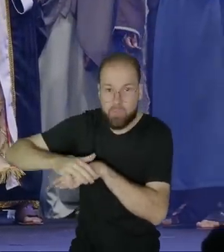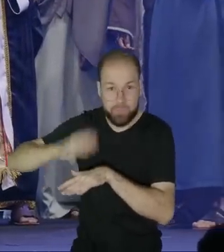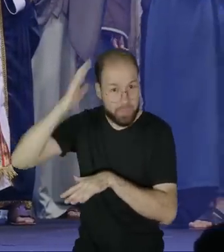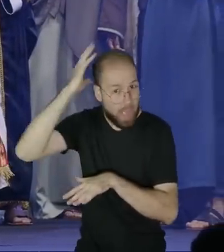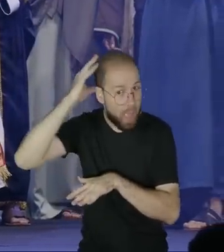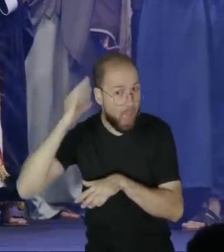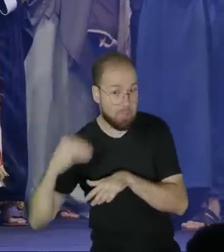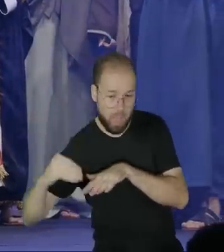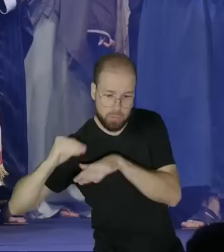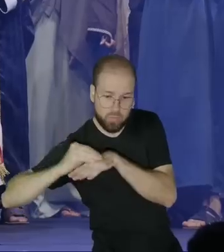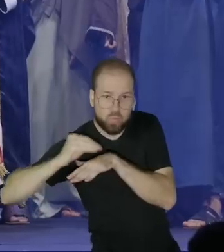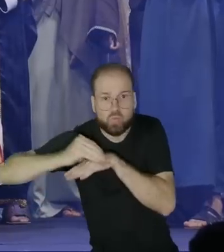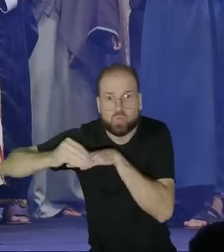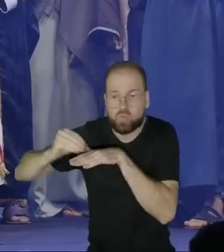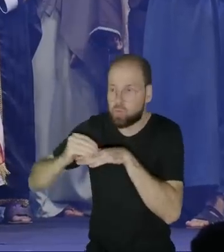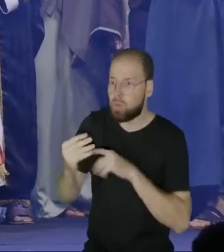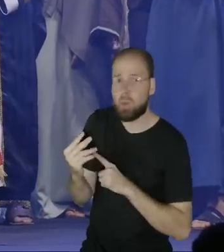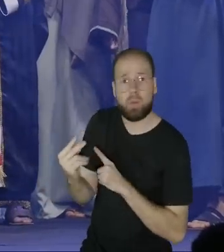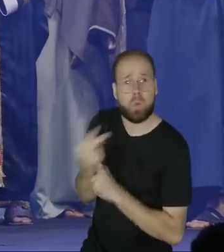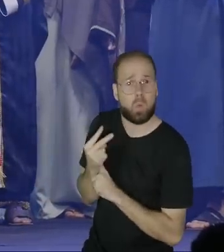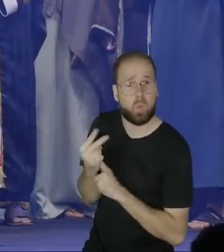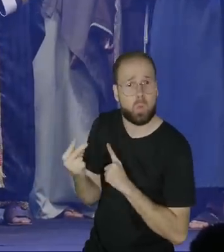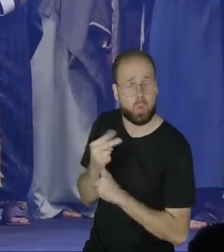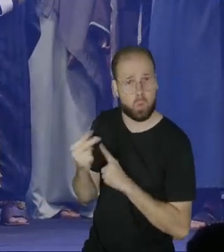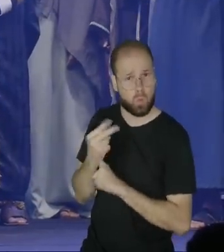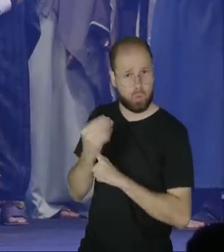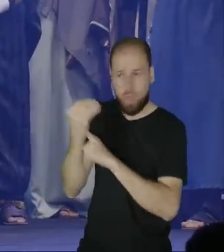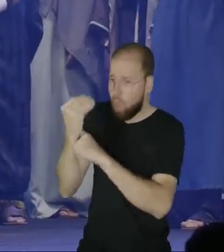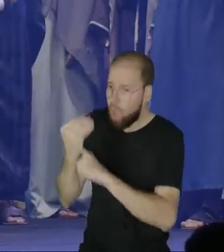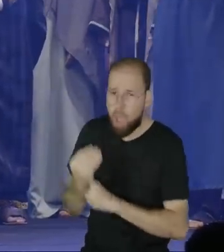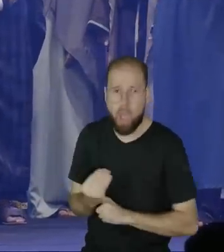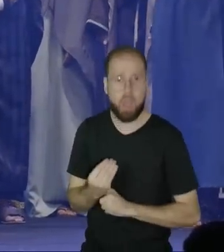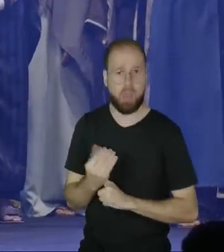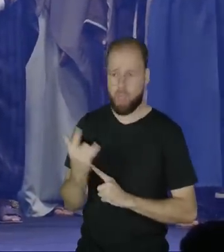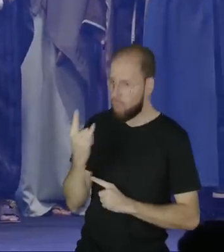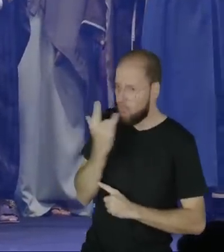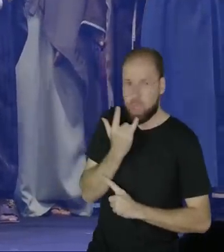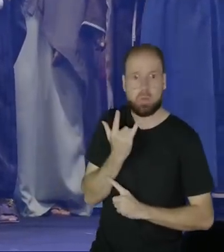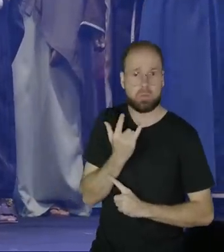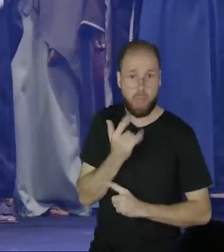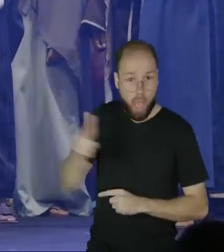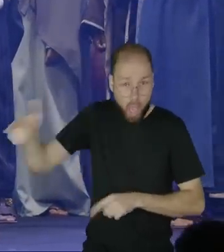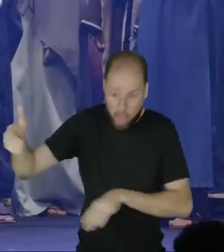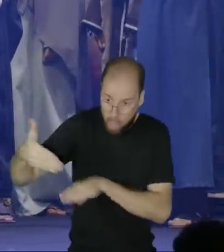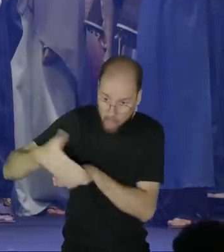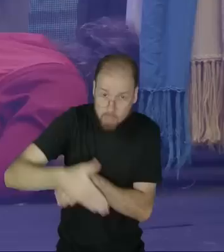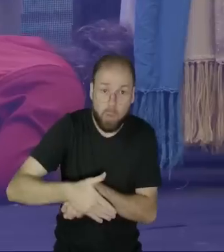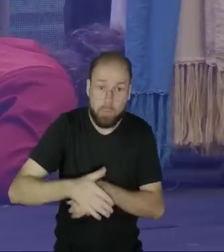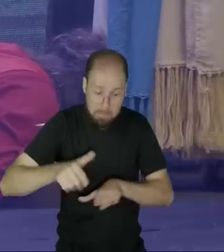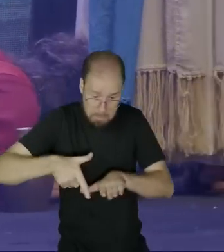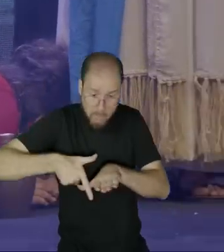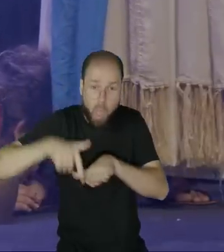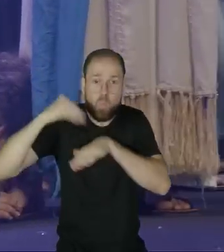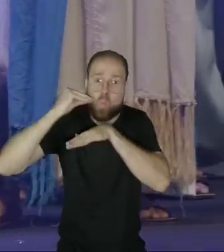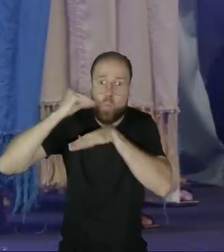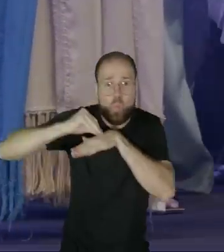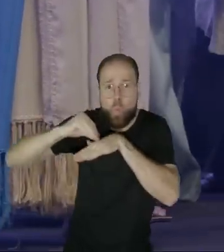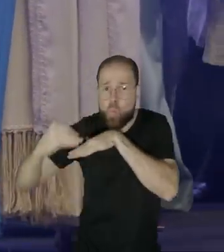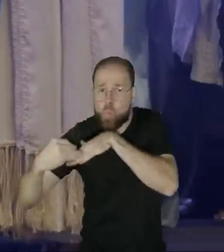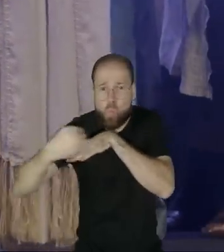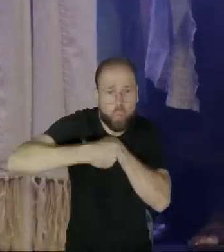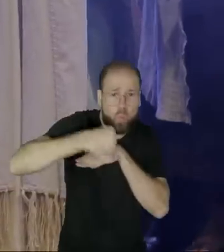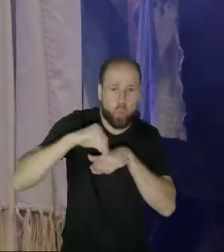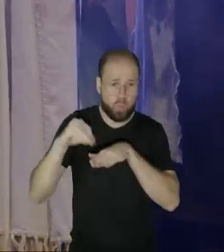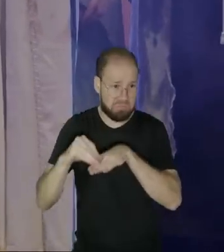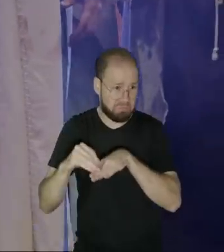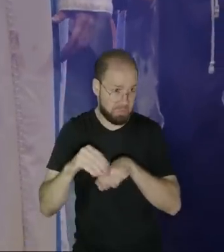destes ósculo, mas ela, desde que entrou, não parou de beijar os meus pés. Tu